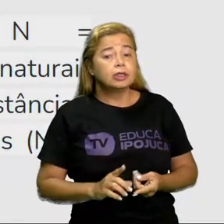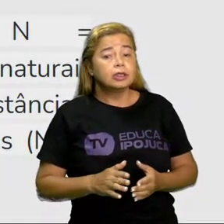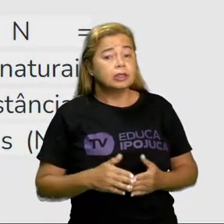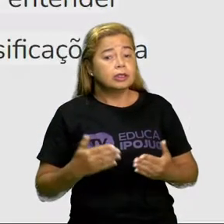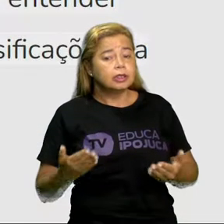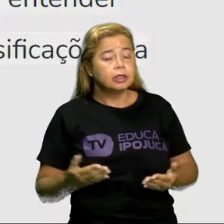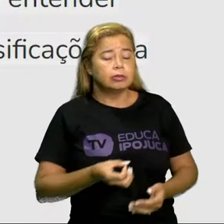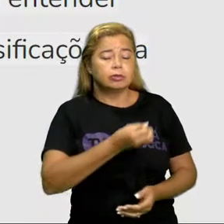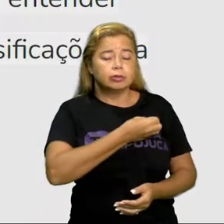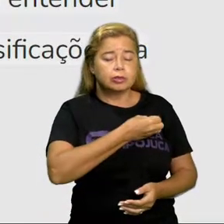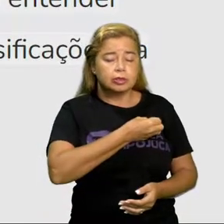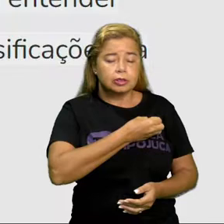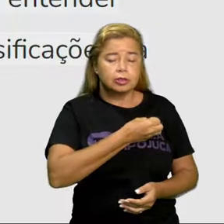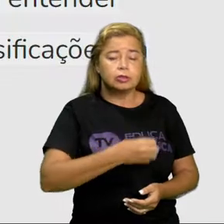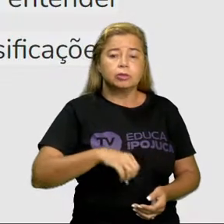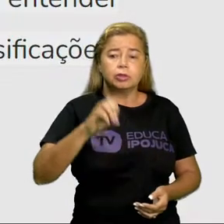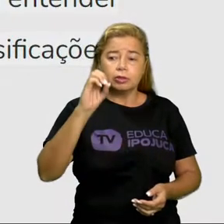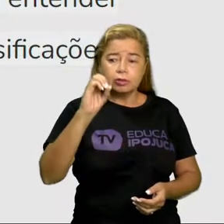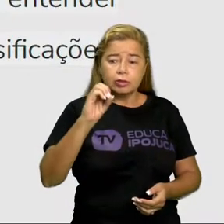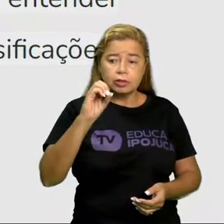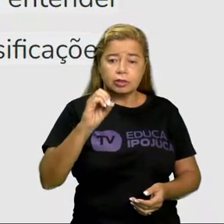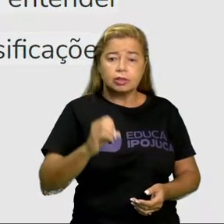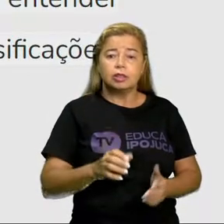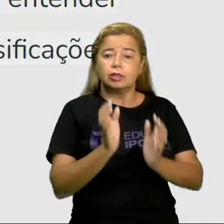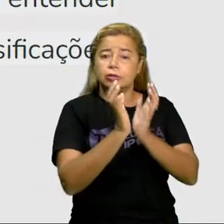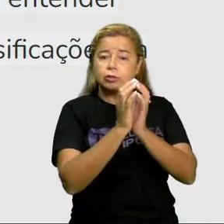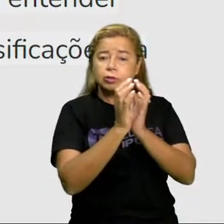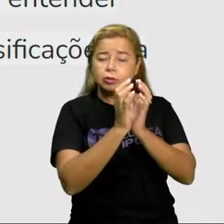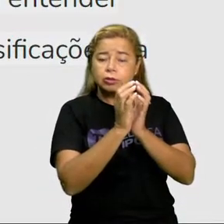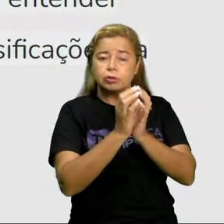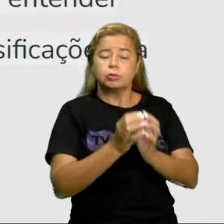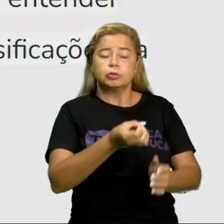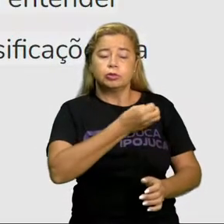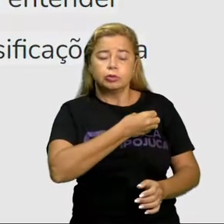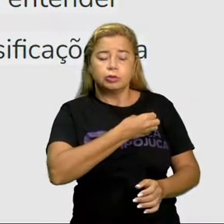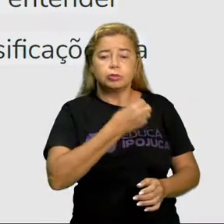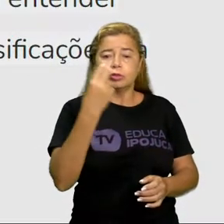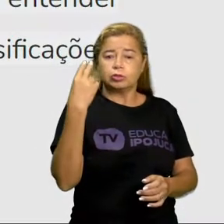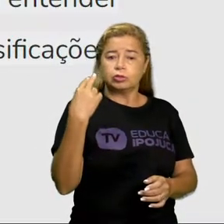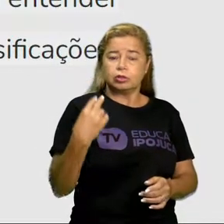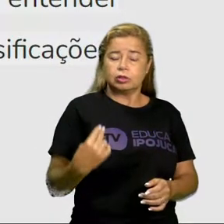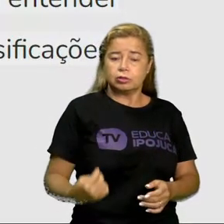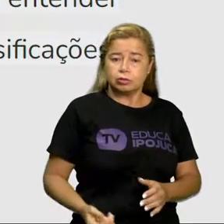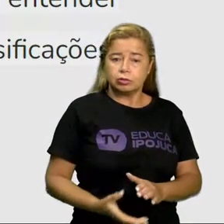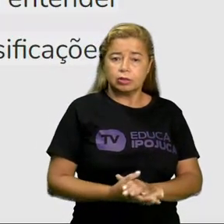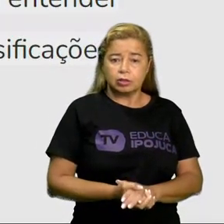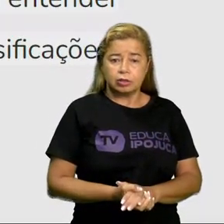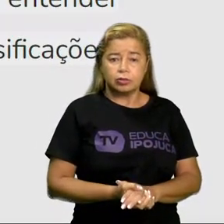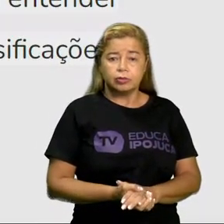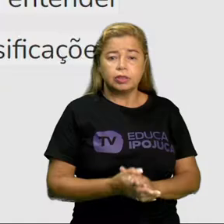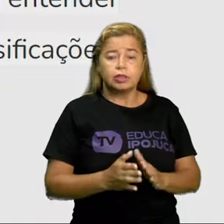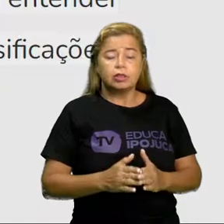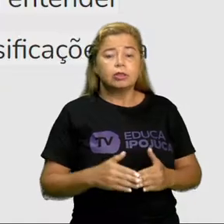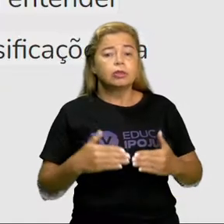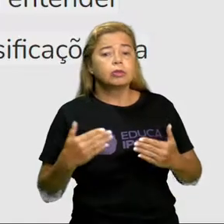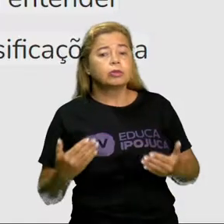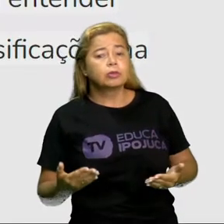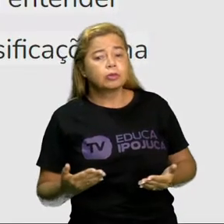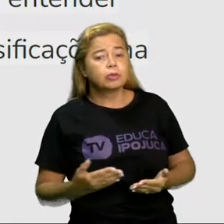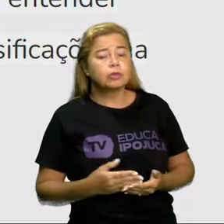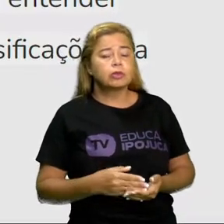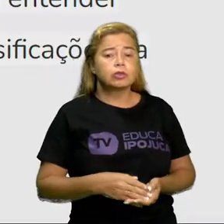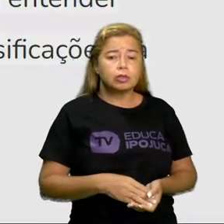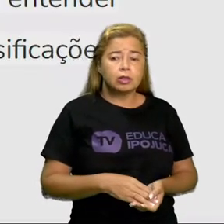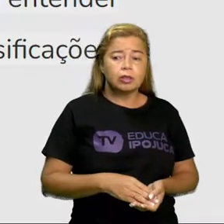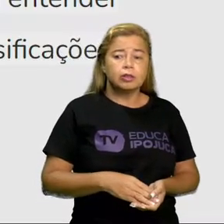tá bom? A gente sabe que há ordem e classes do sistema de numeração. A gente estudou na aula anterior. Lembra